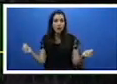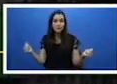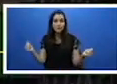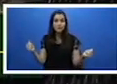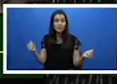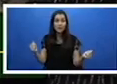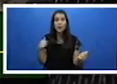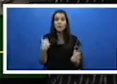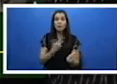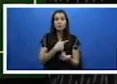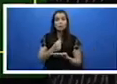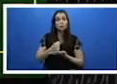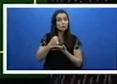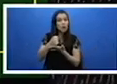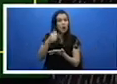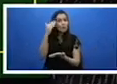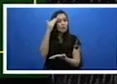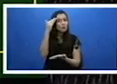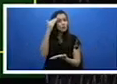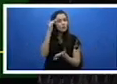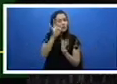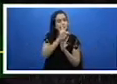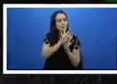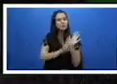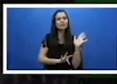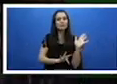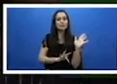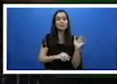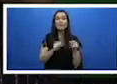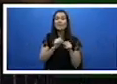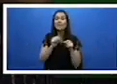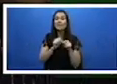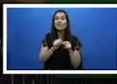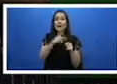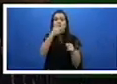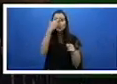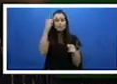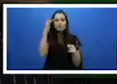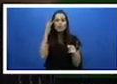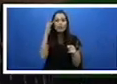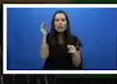do texto, tá? Os sinais de pontuação vai fazer quando o